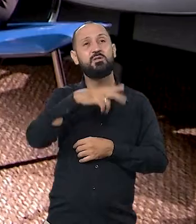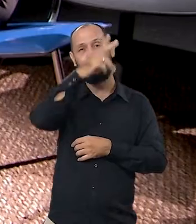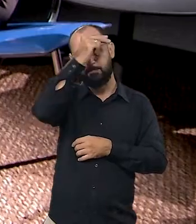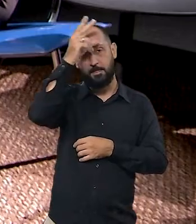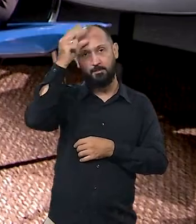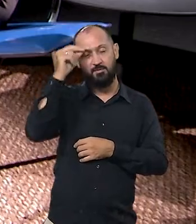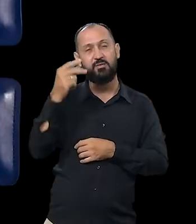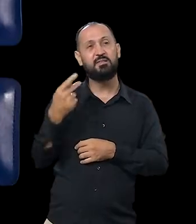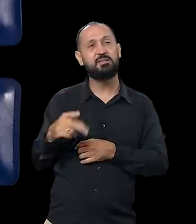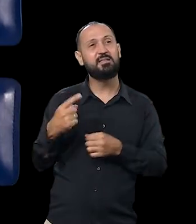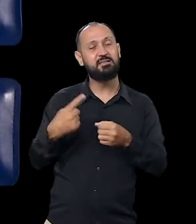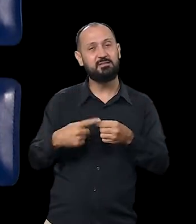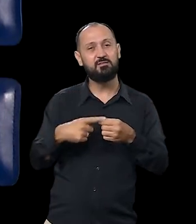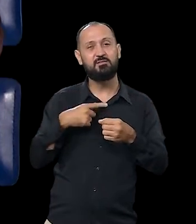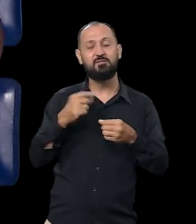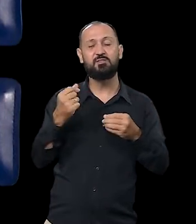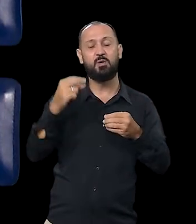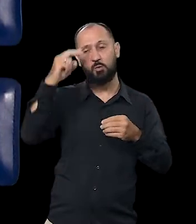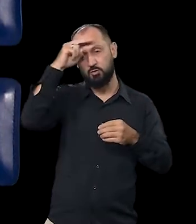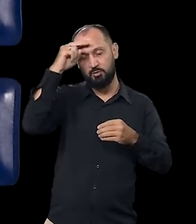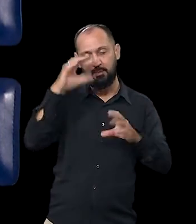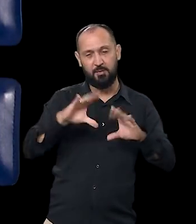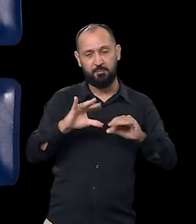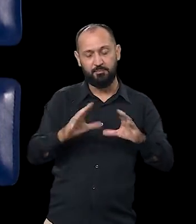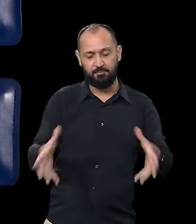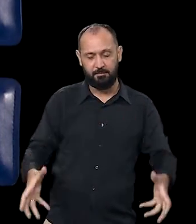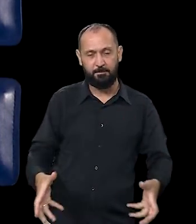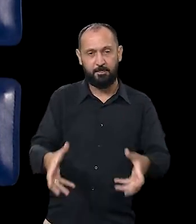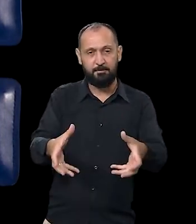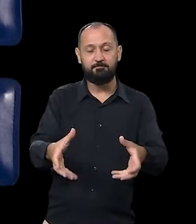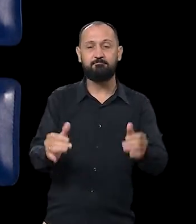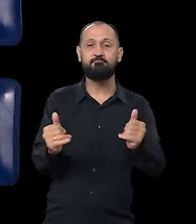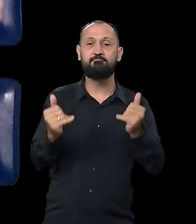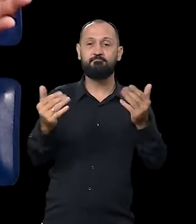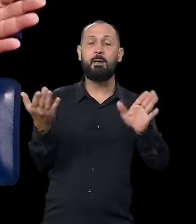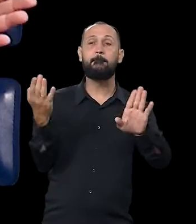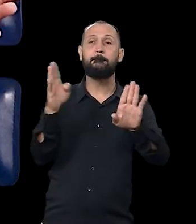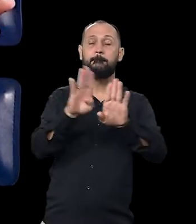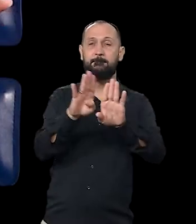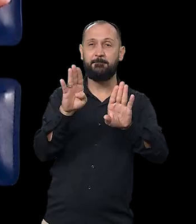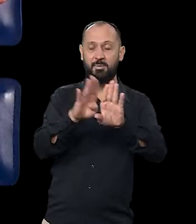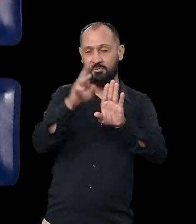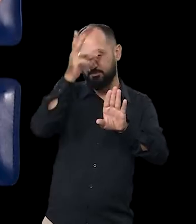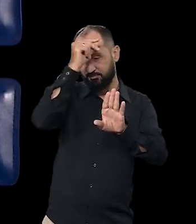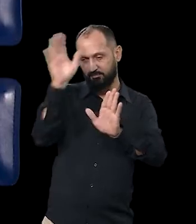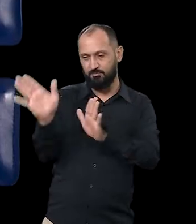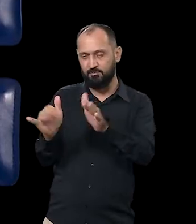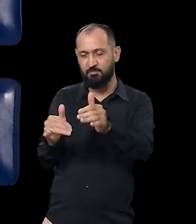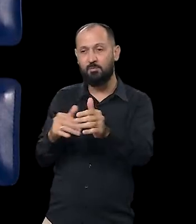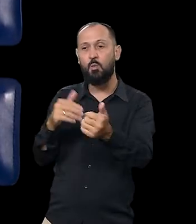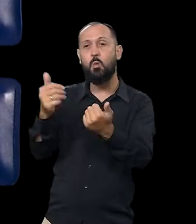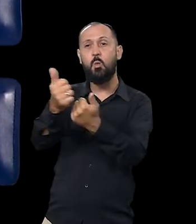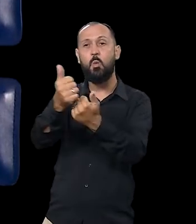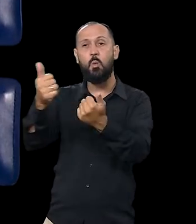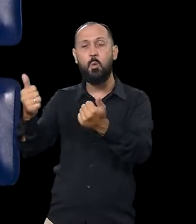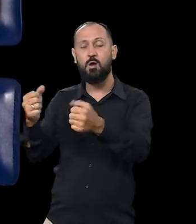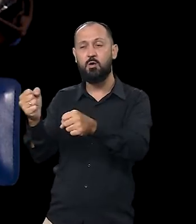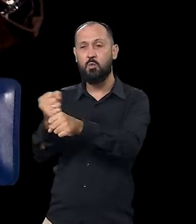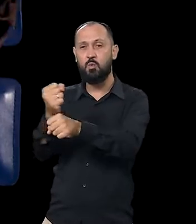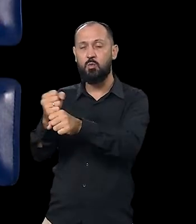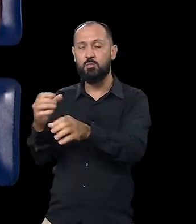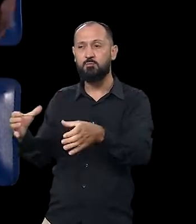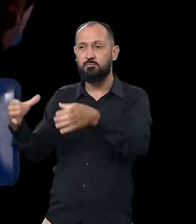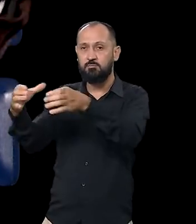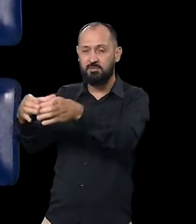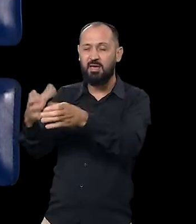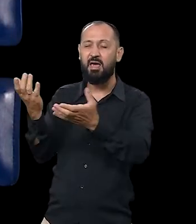prefeito dessa cidade. Tinha um cimento fresco na entrada da porta do gabinete, um anexo que o prefeito havia